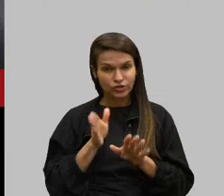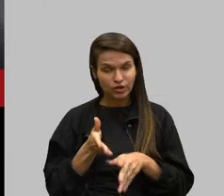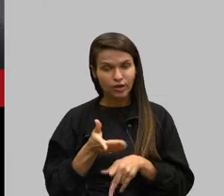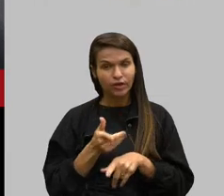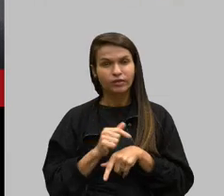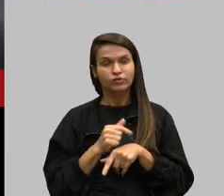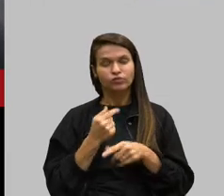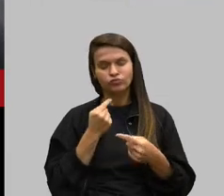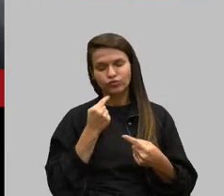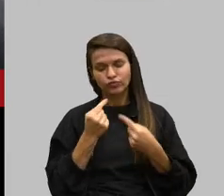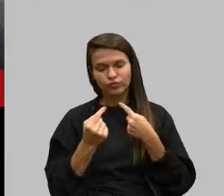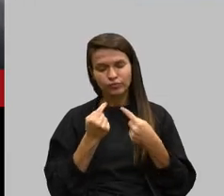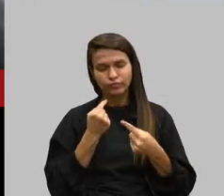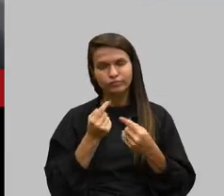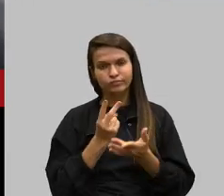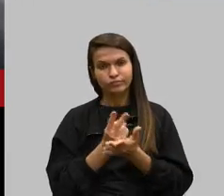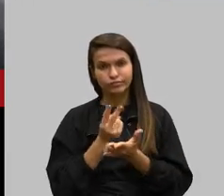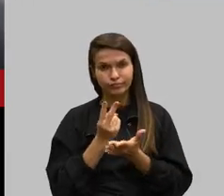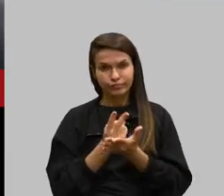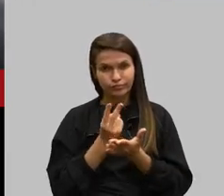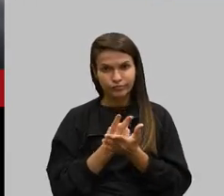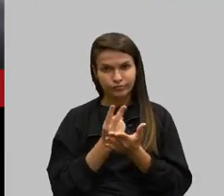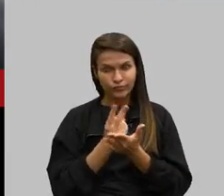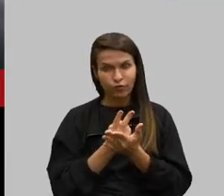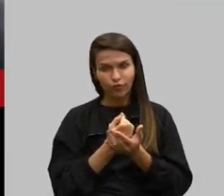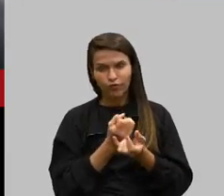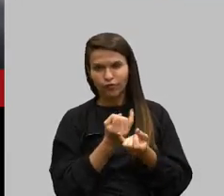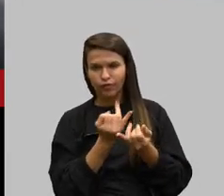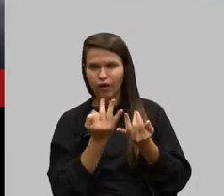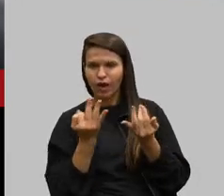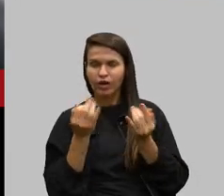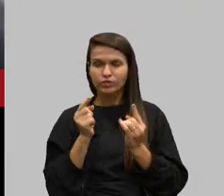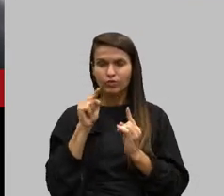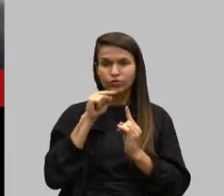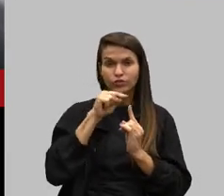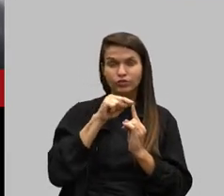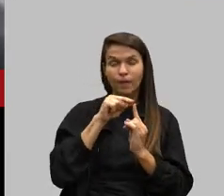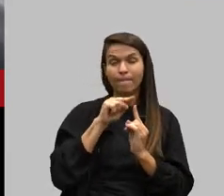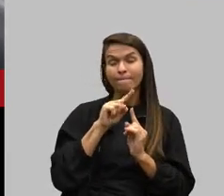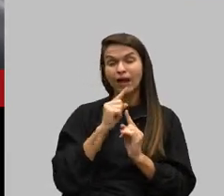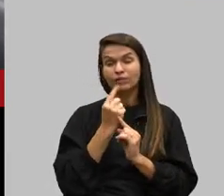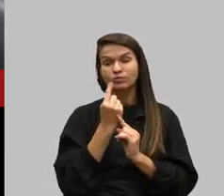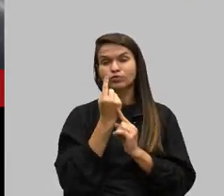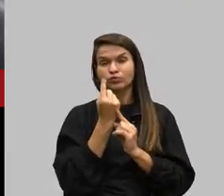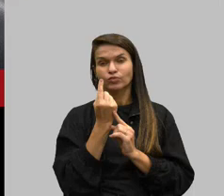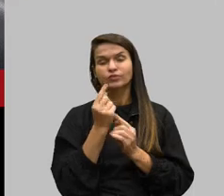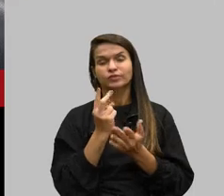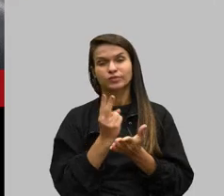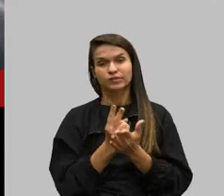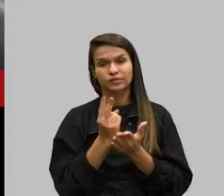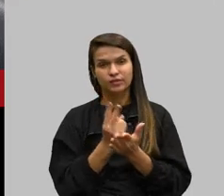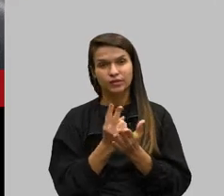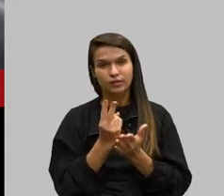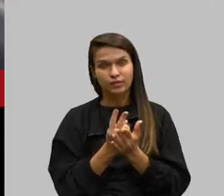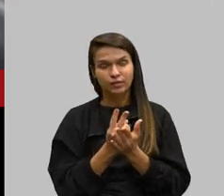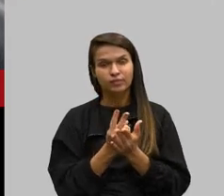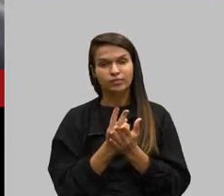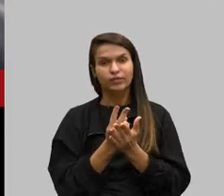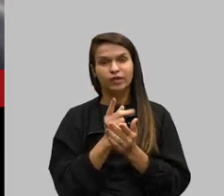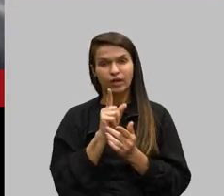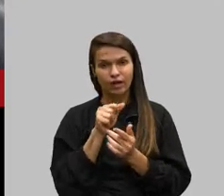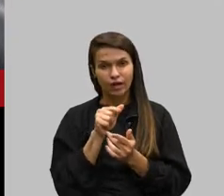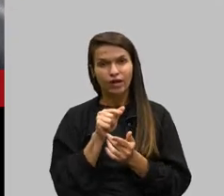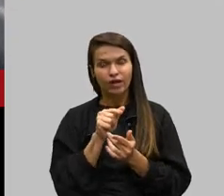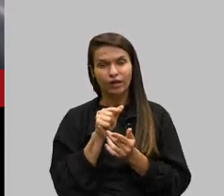essas conversas de maneira permanente com vários objetivos mas um deles sempre a questão da